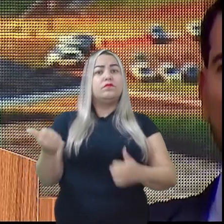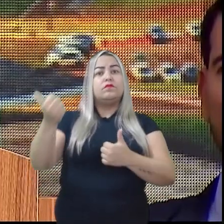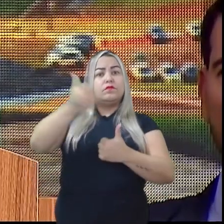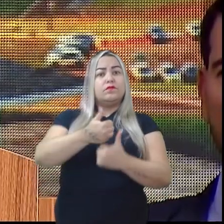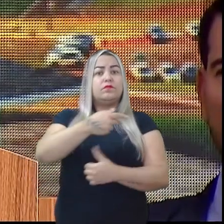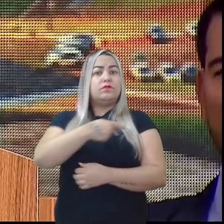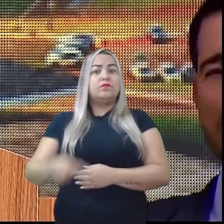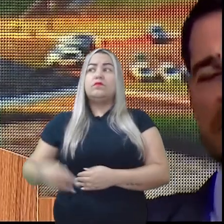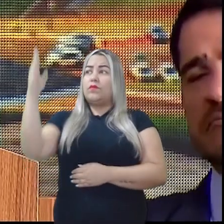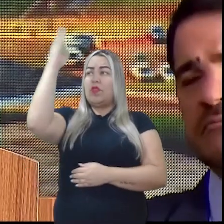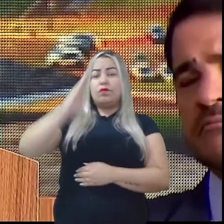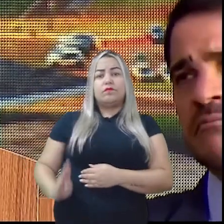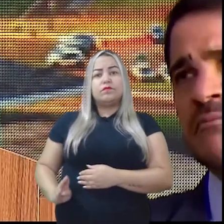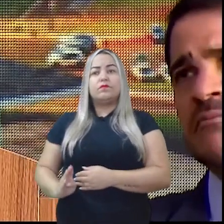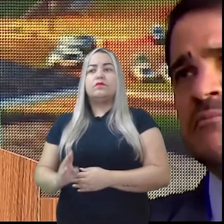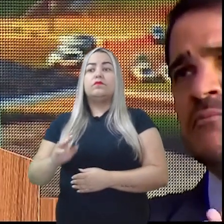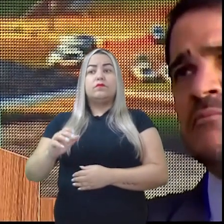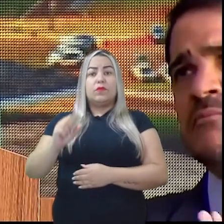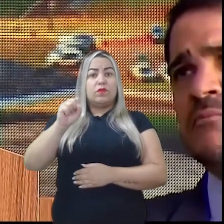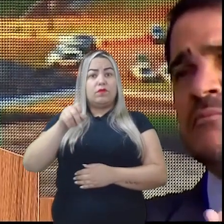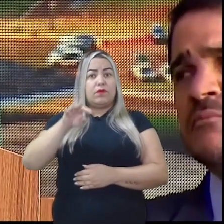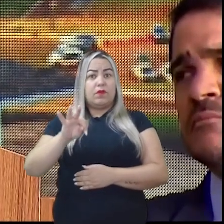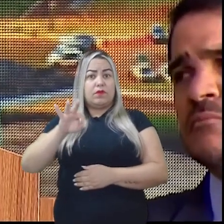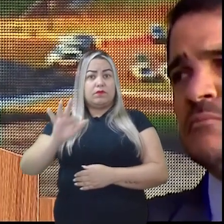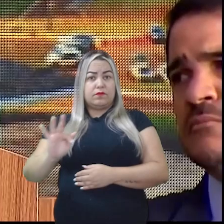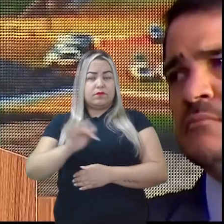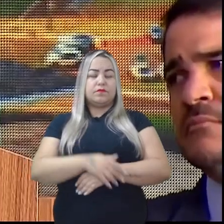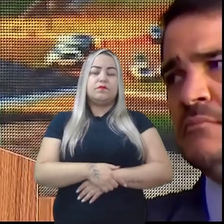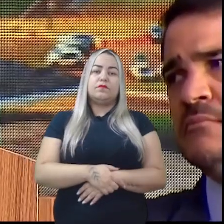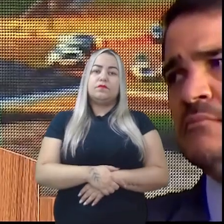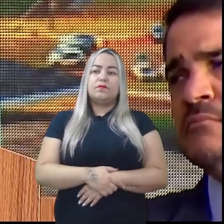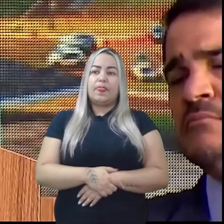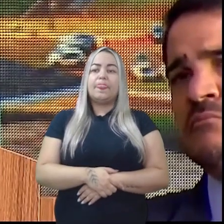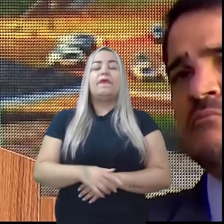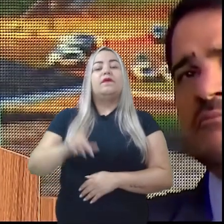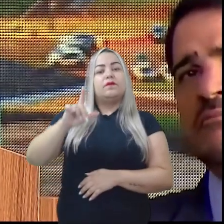do vice-presidente da República e do presidente do Tribunal Superior Eleitoral.